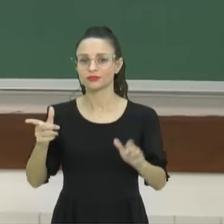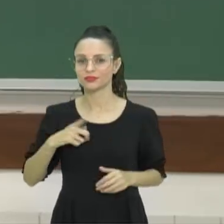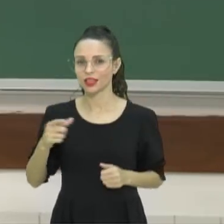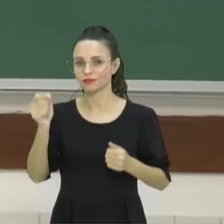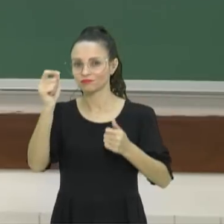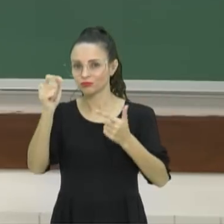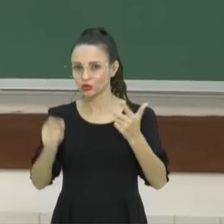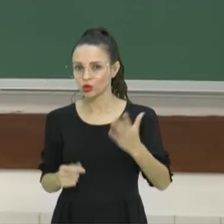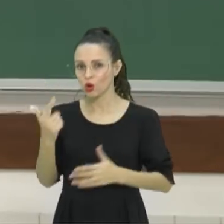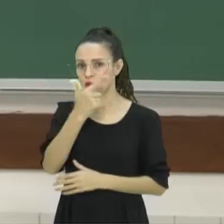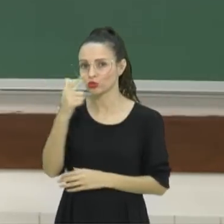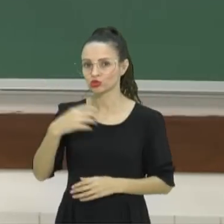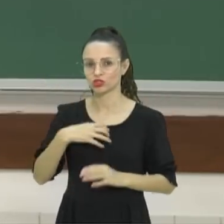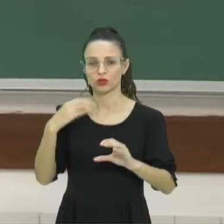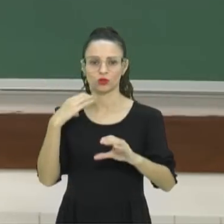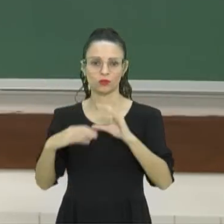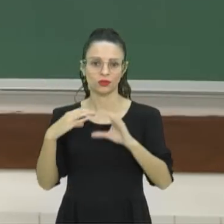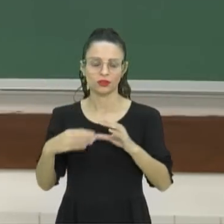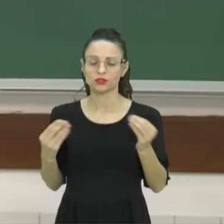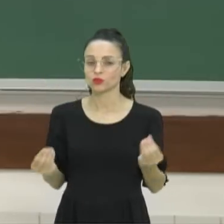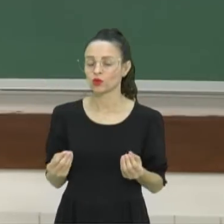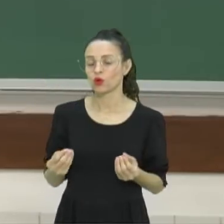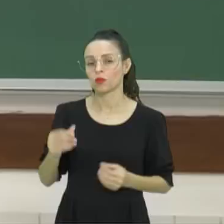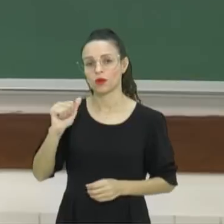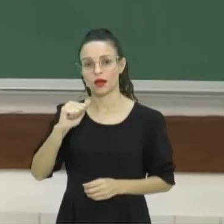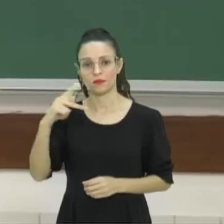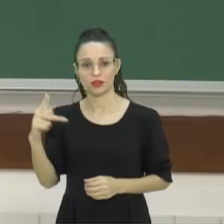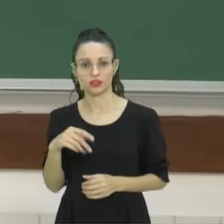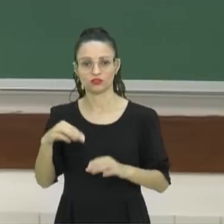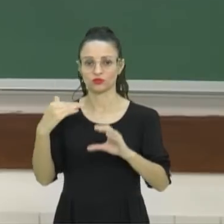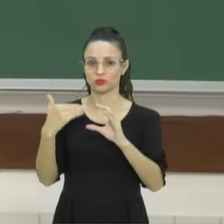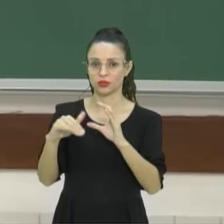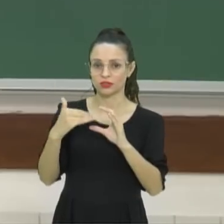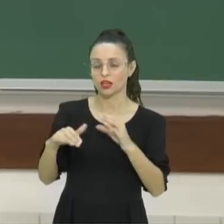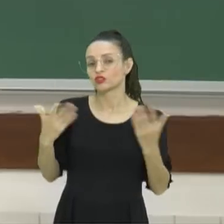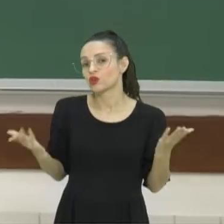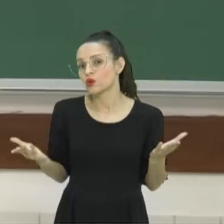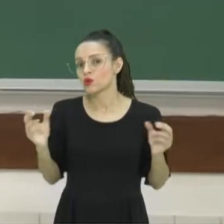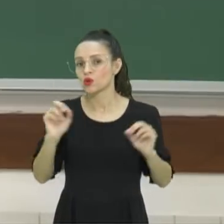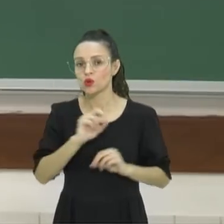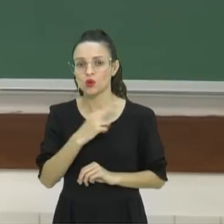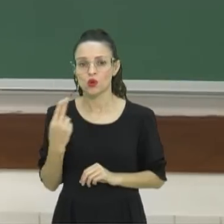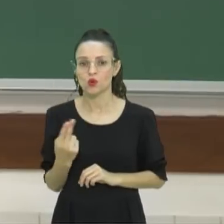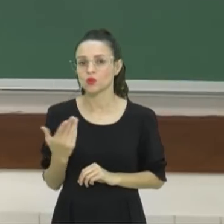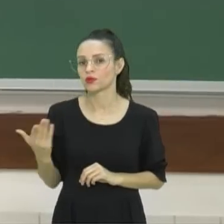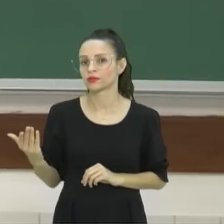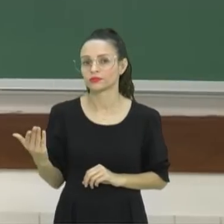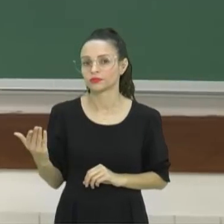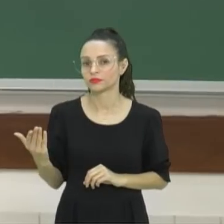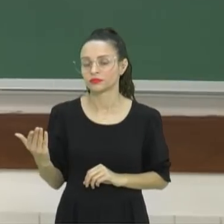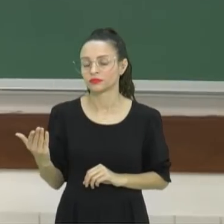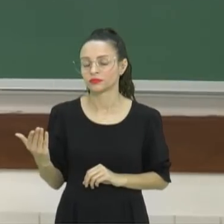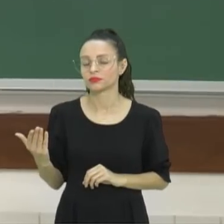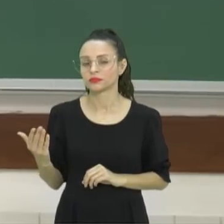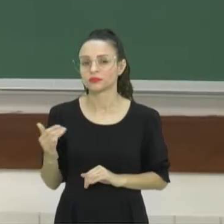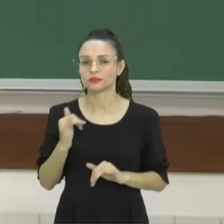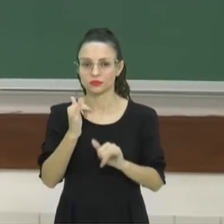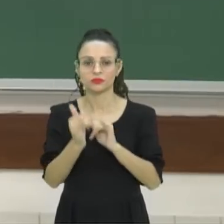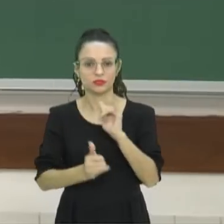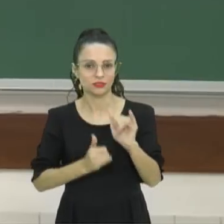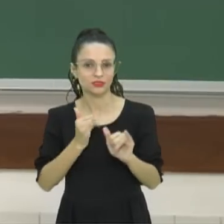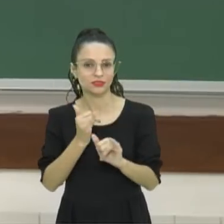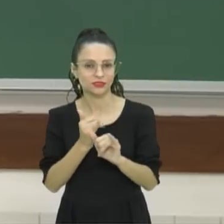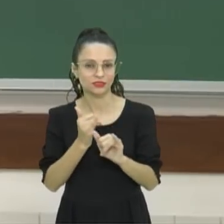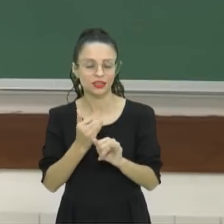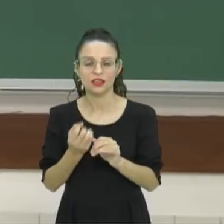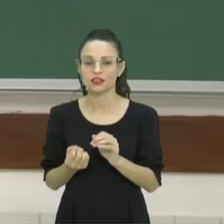de comunicação também, via aplicativo de mensagem ou até mesmo via internet, quando a